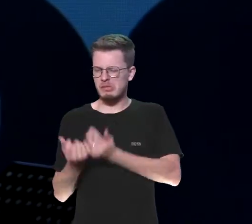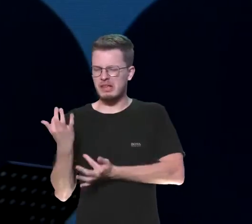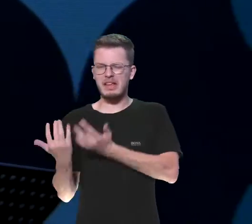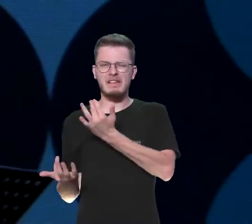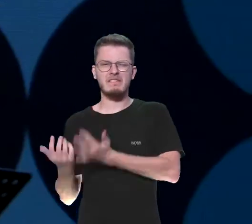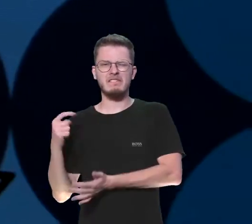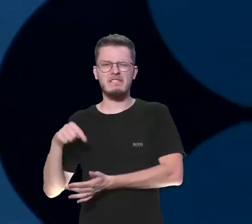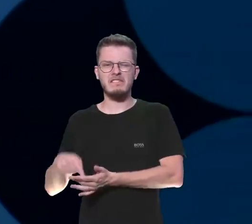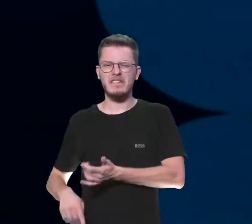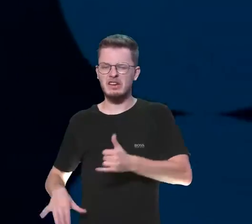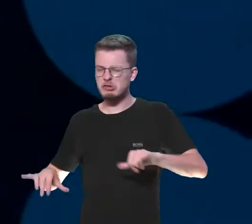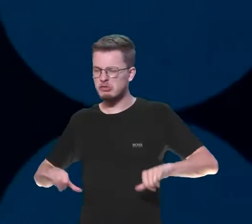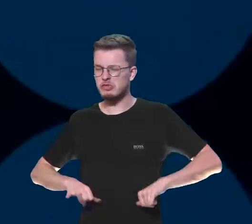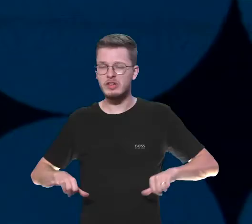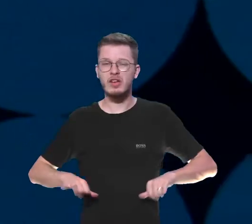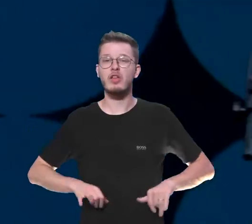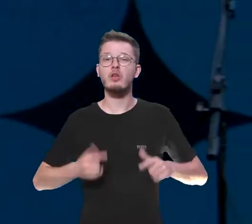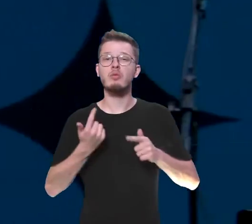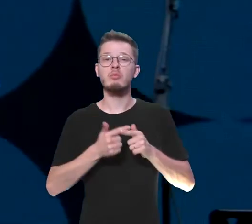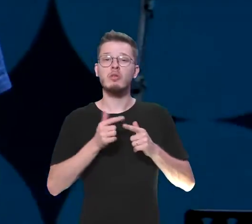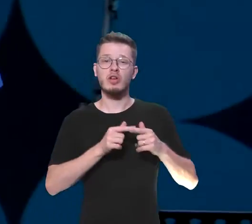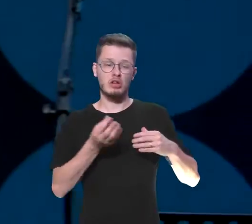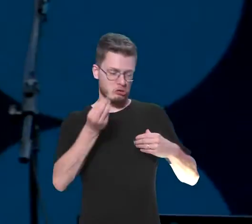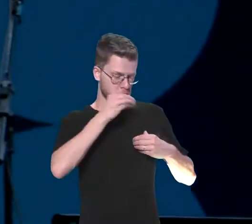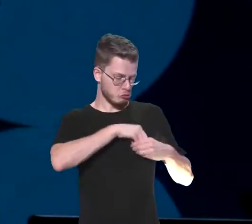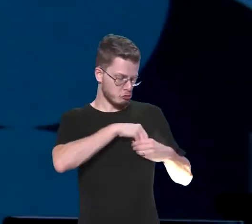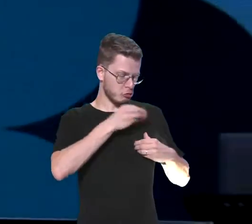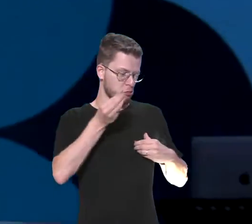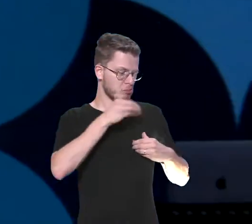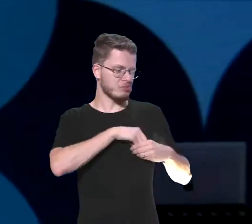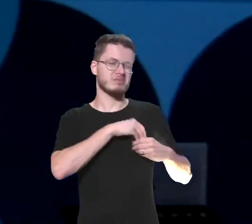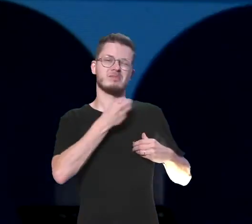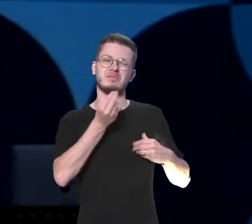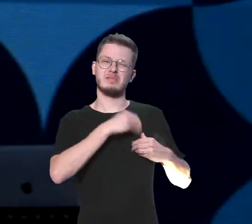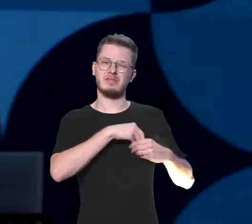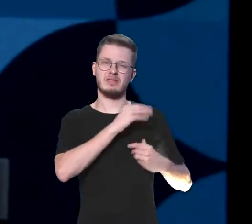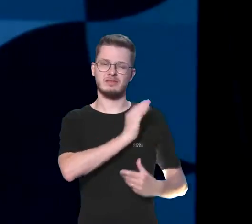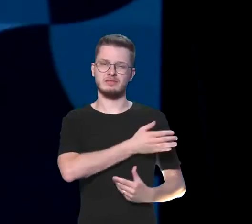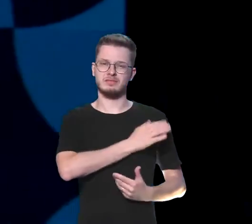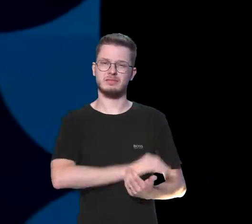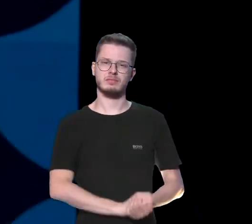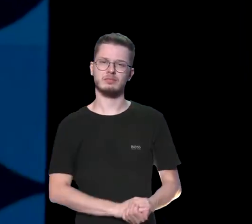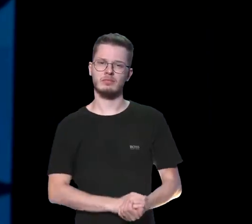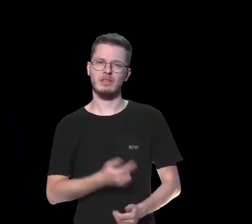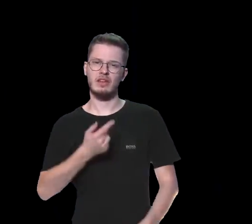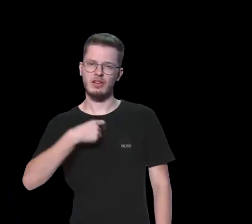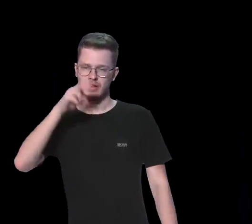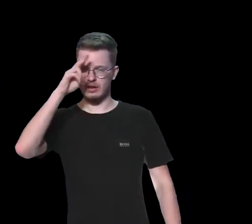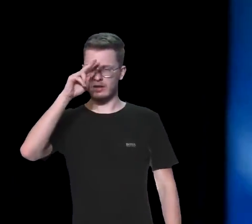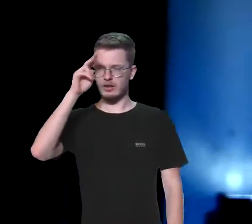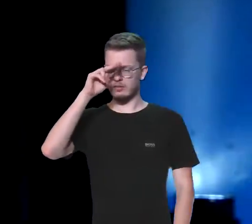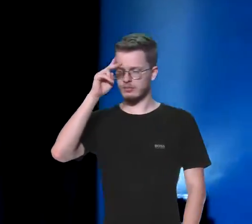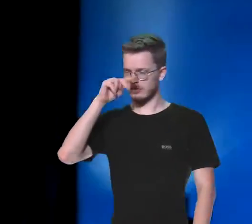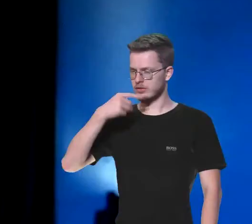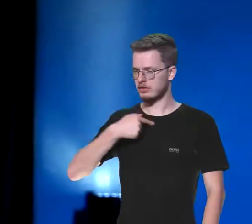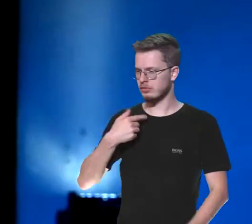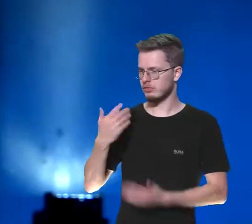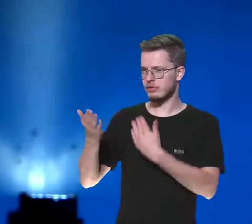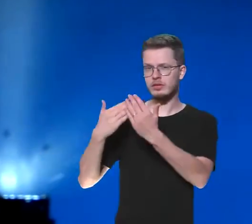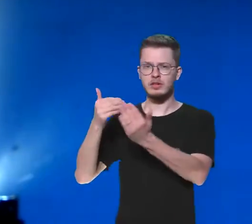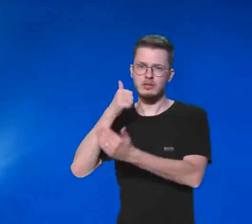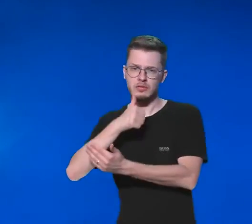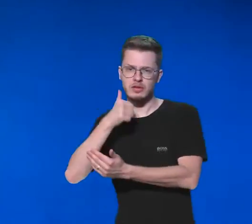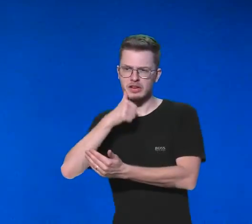Eu me lembro uma vez que eu fui participar de um processo de libertação numa menina. No meio do processo de libertação, aquela menina possessa